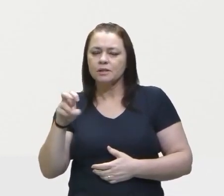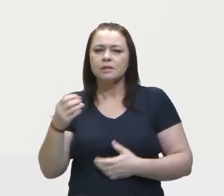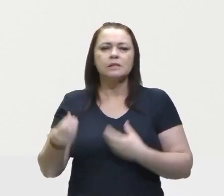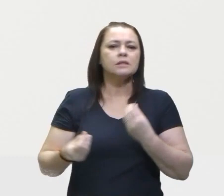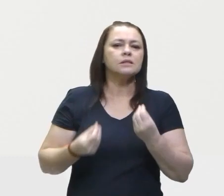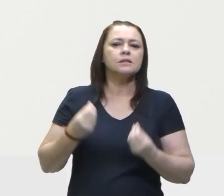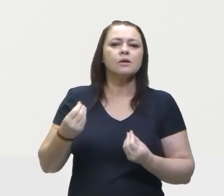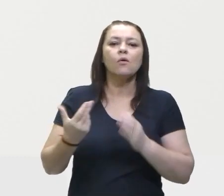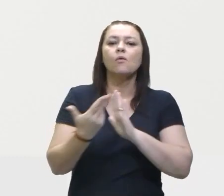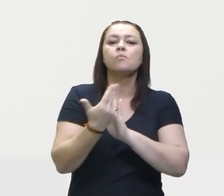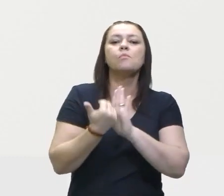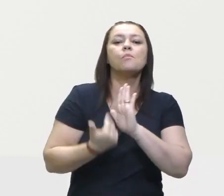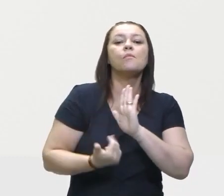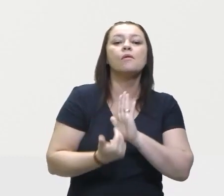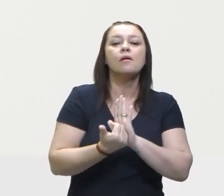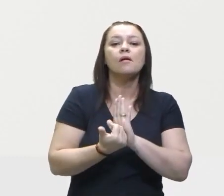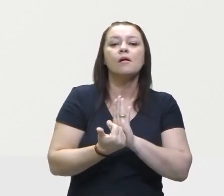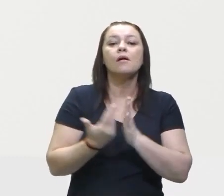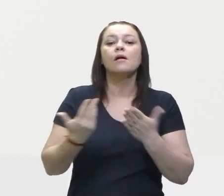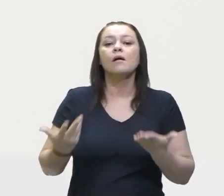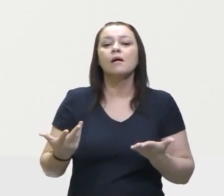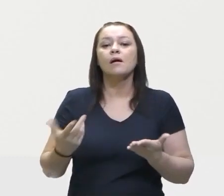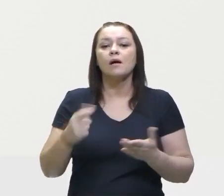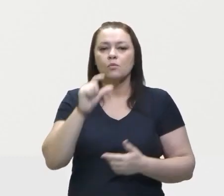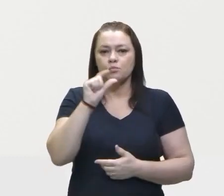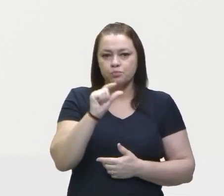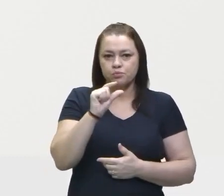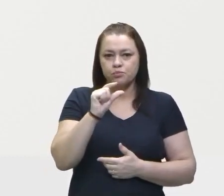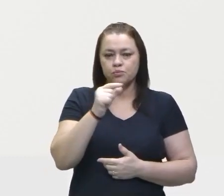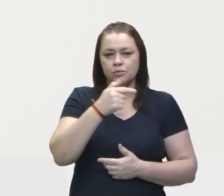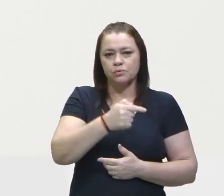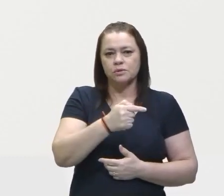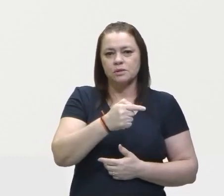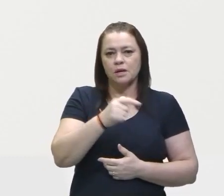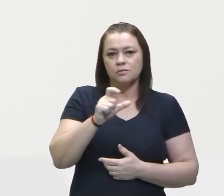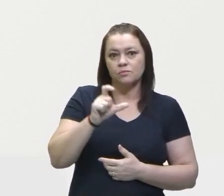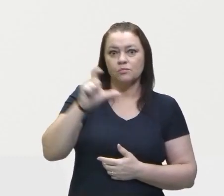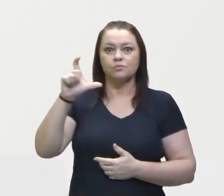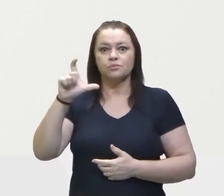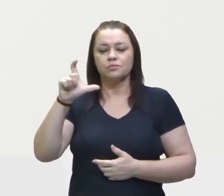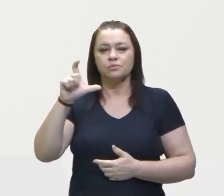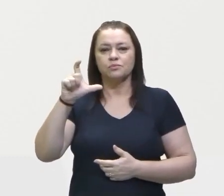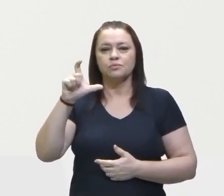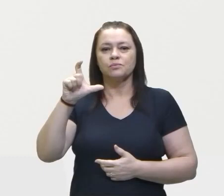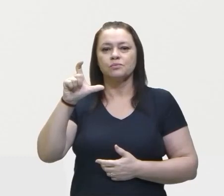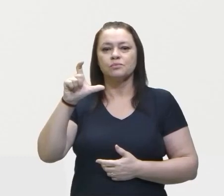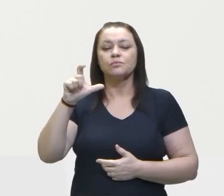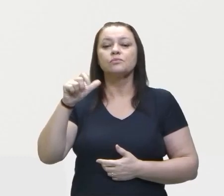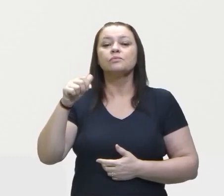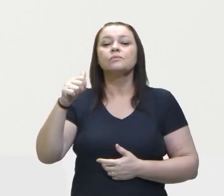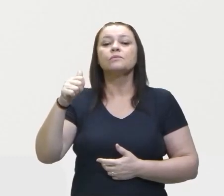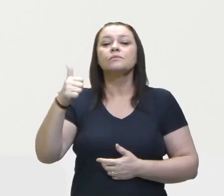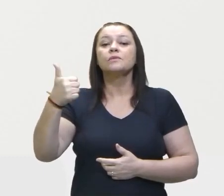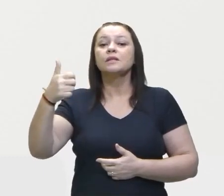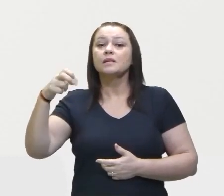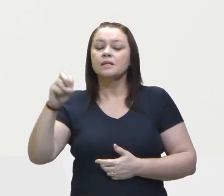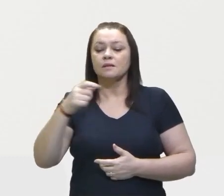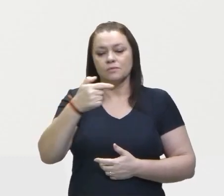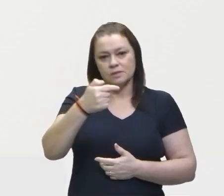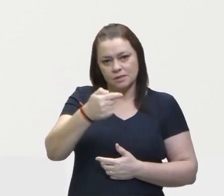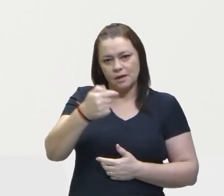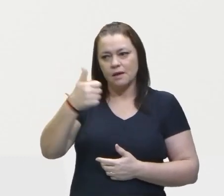minutos. 7 horas, ponteiro menor, minutos, ponteiro maior. 7 horas e 15